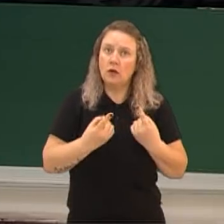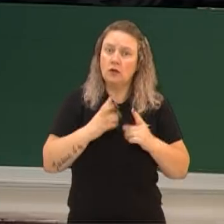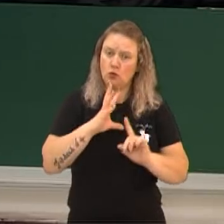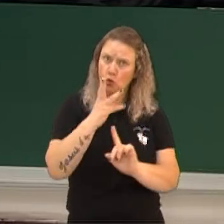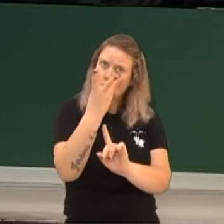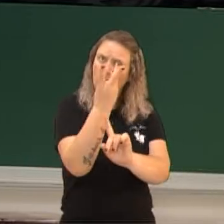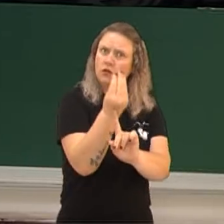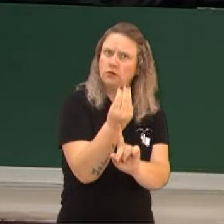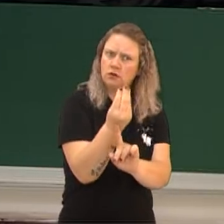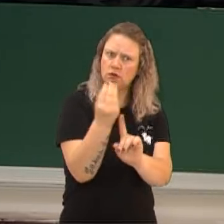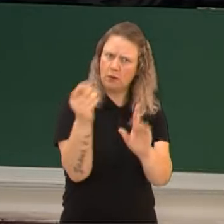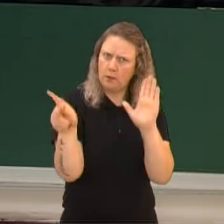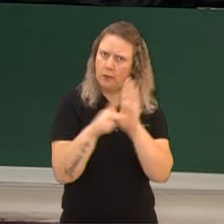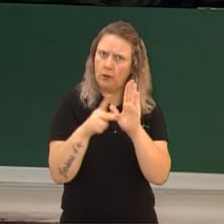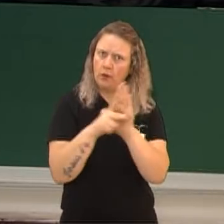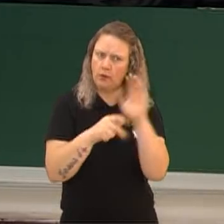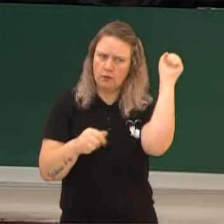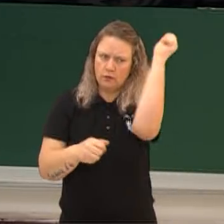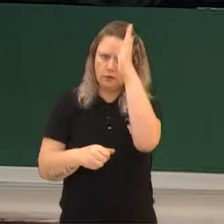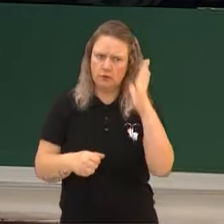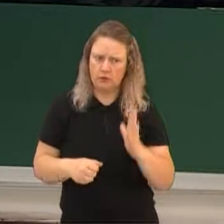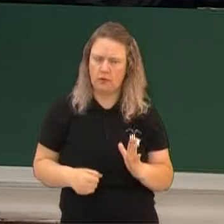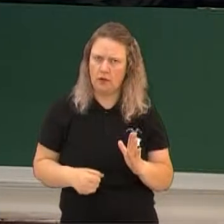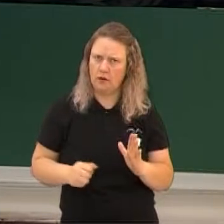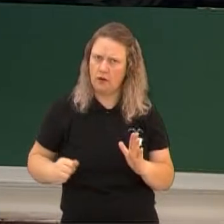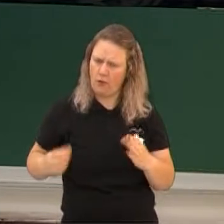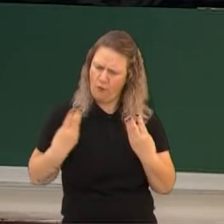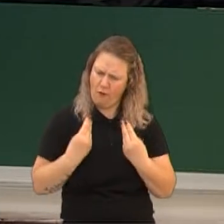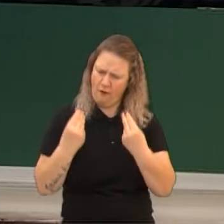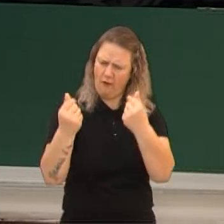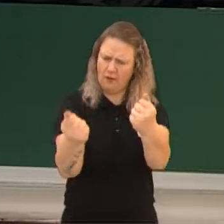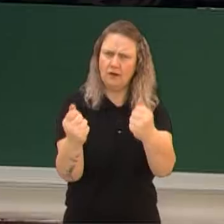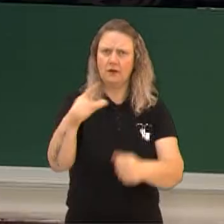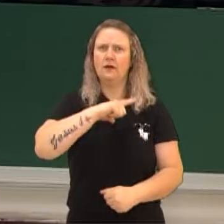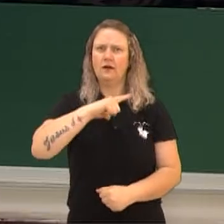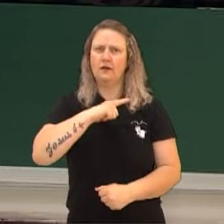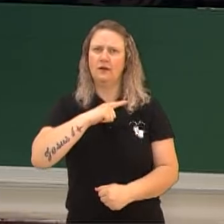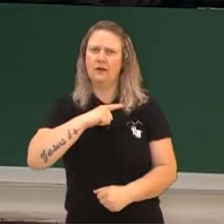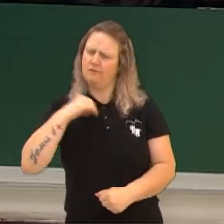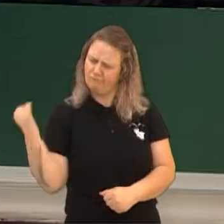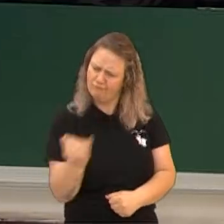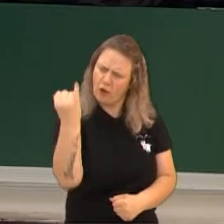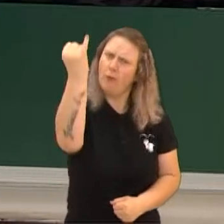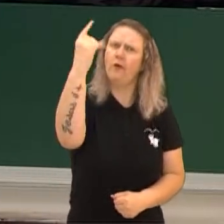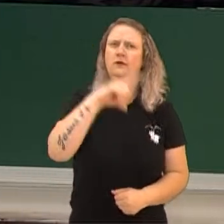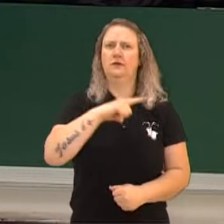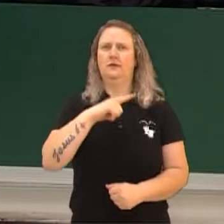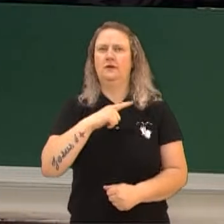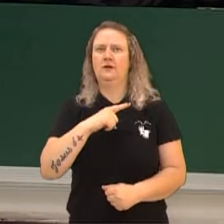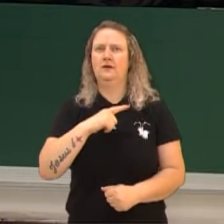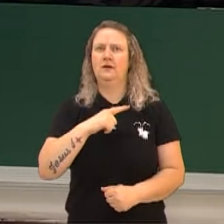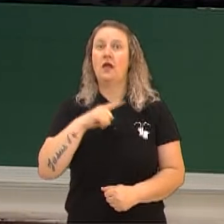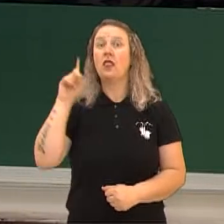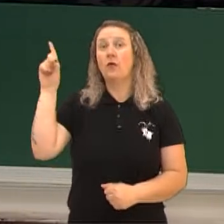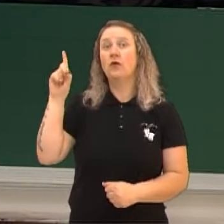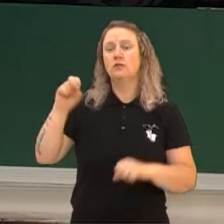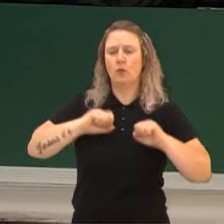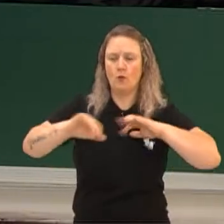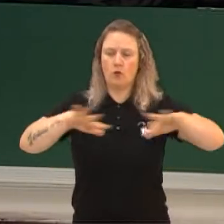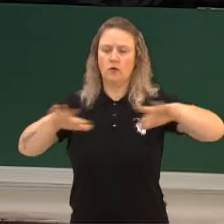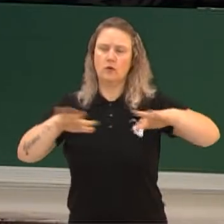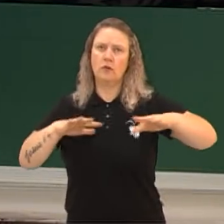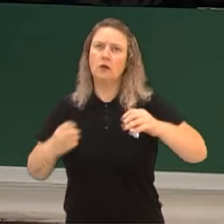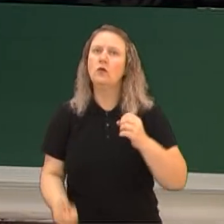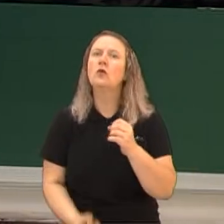tem qualidade, ele sabe que a cultura dele é rica, que é importante. Então, eles já criaram esse movimento para fortificar e mostrar,